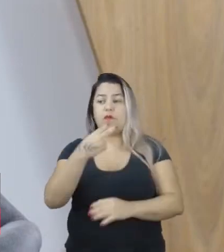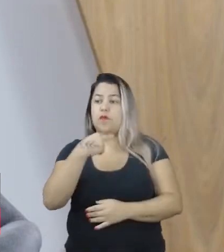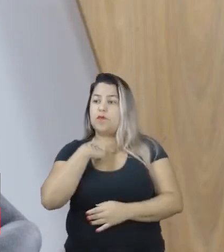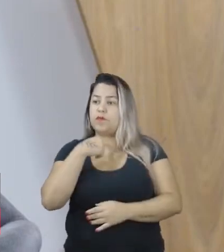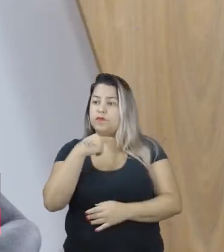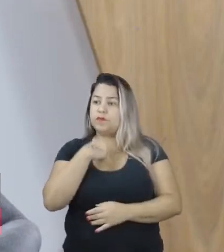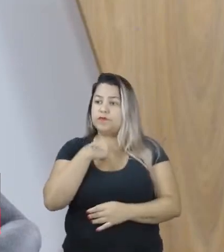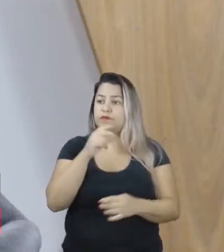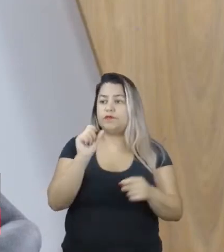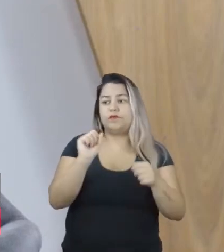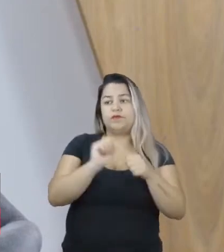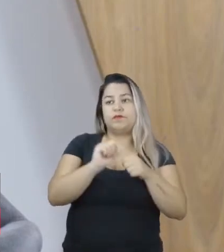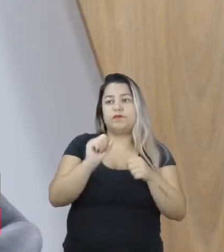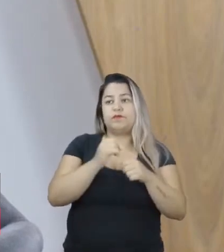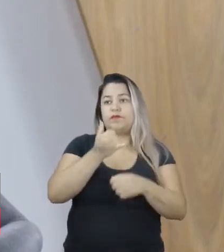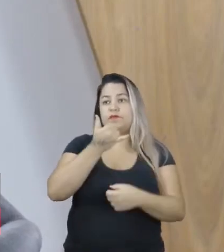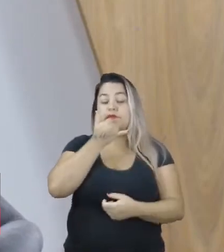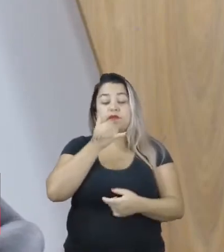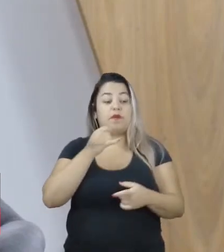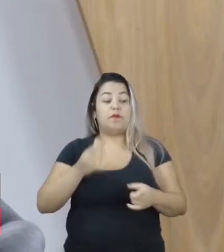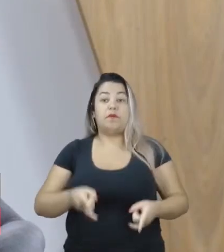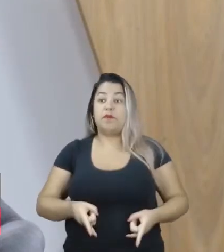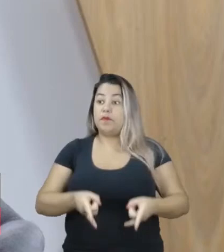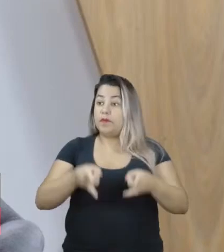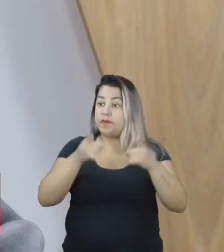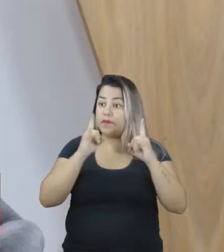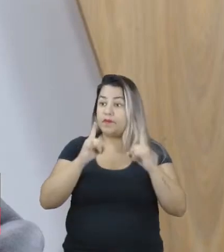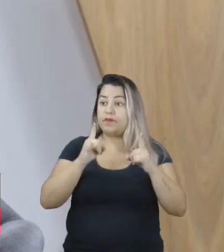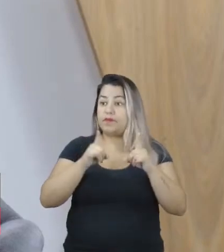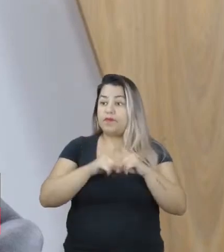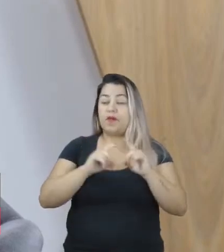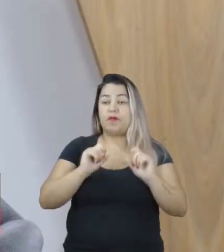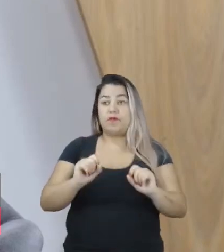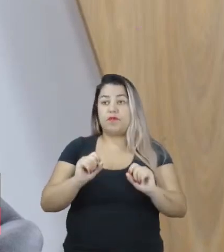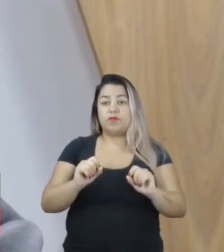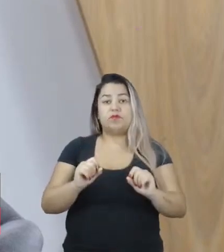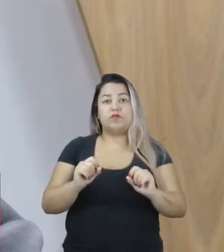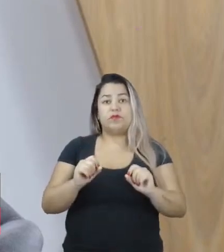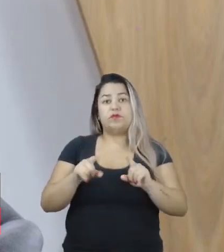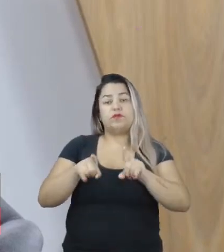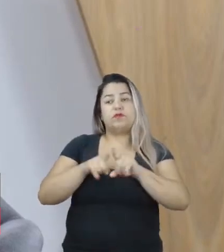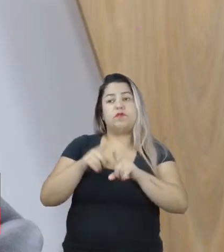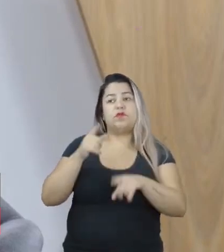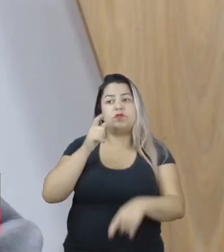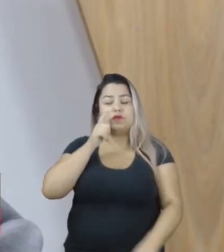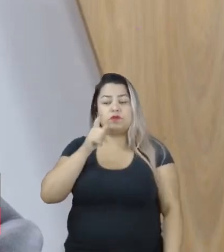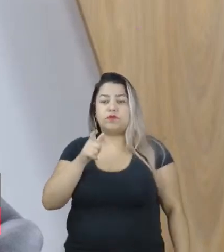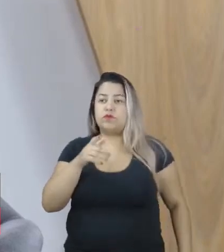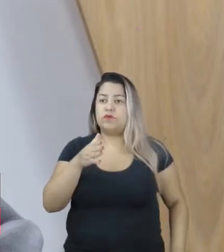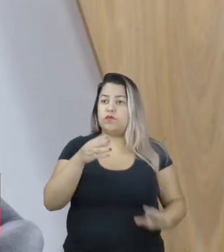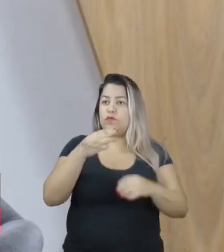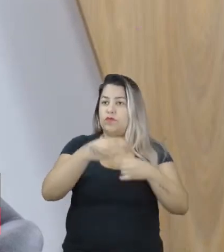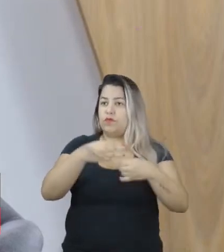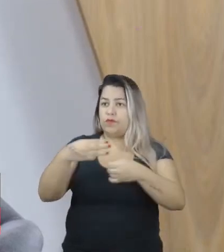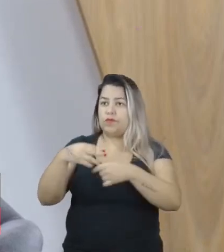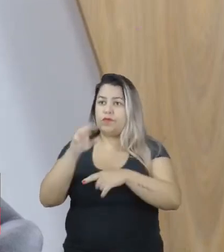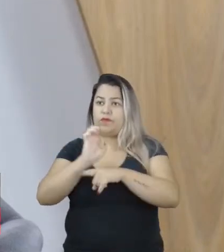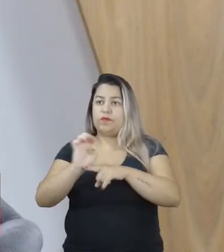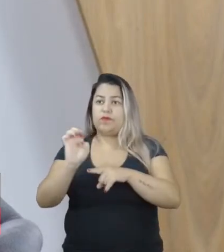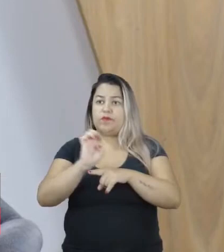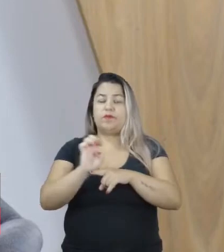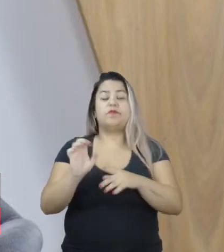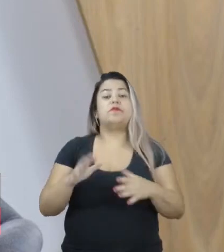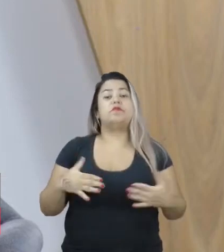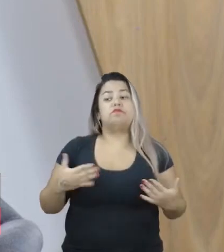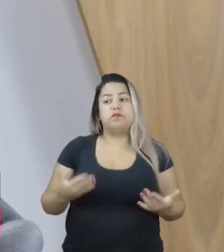fazer parque ali, fazer prédios, porque o governo anterior estava impondo uma solução que não era de interesse do município e do estado. Então